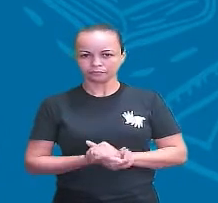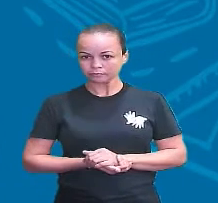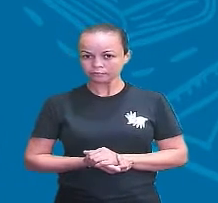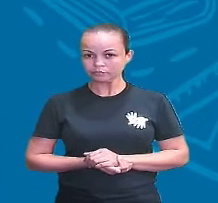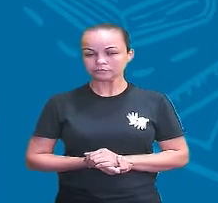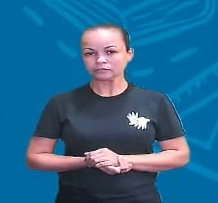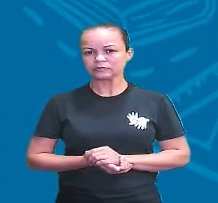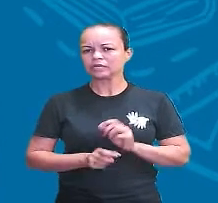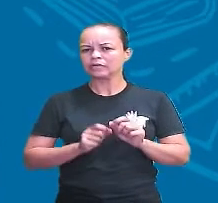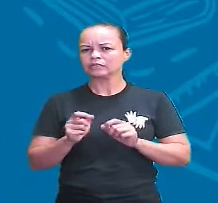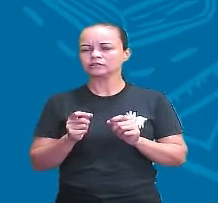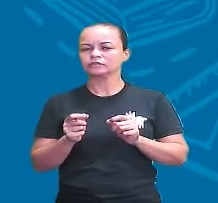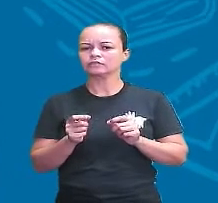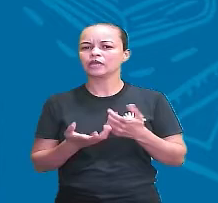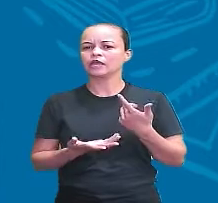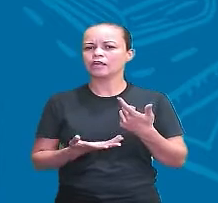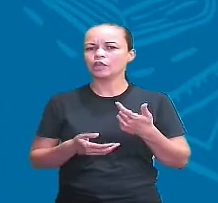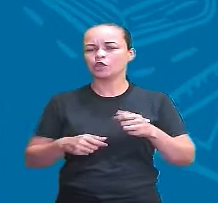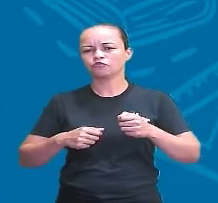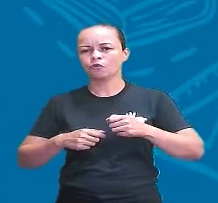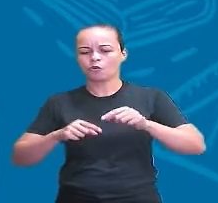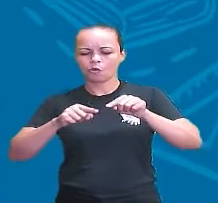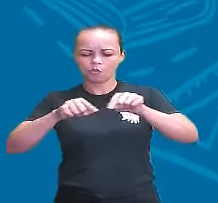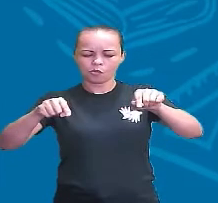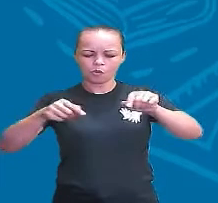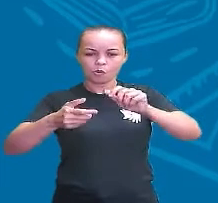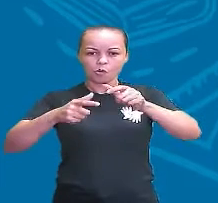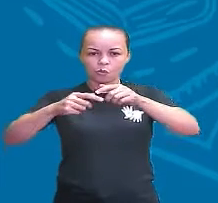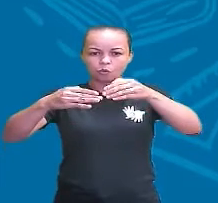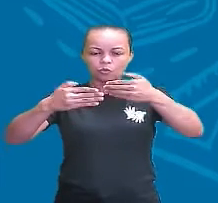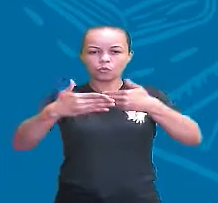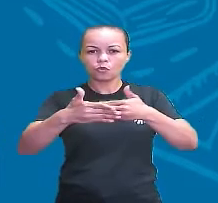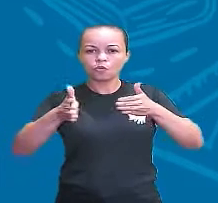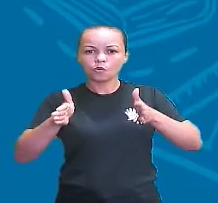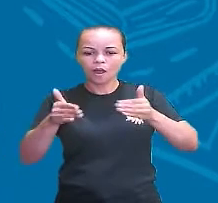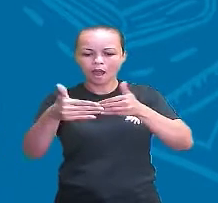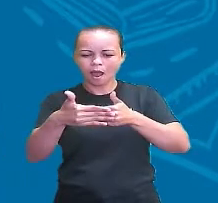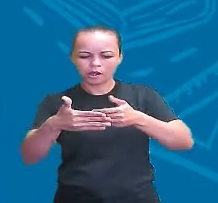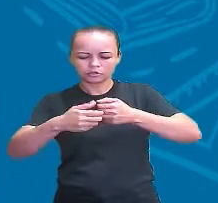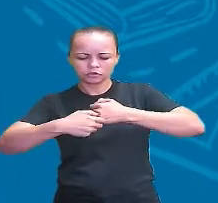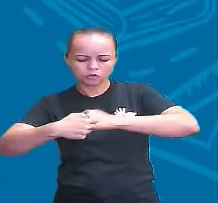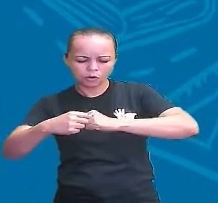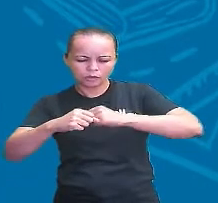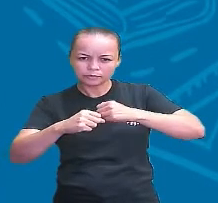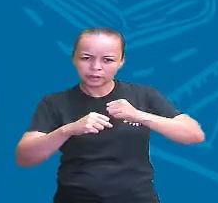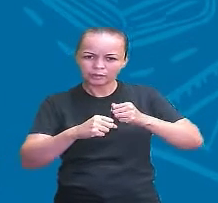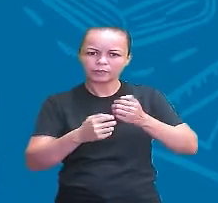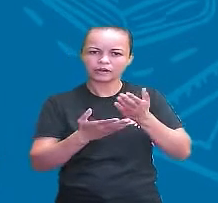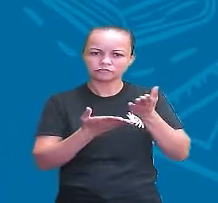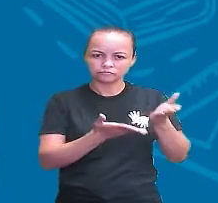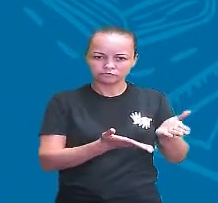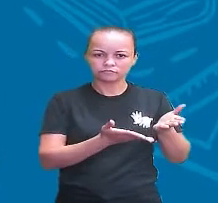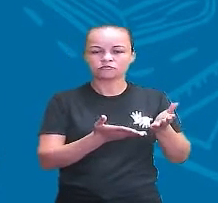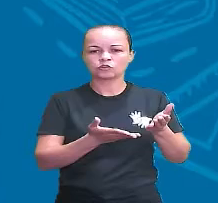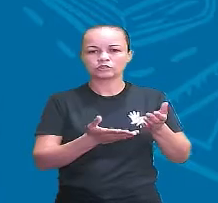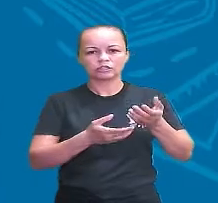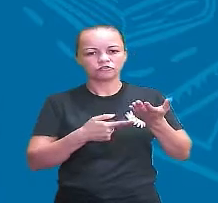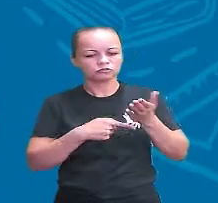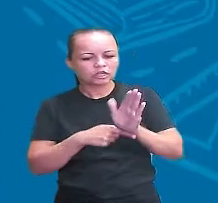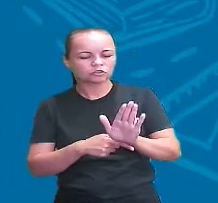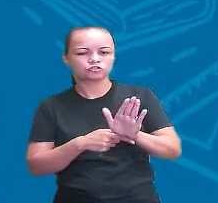you. Ou seja, eu vou limpar o quarto para você. Ou eu limparei o quarto para você. Nota aí a